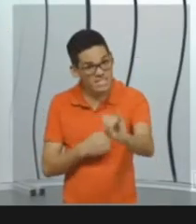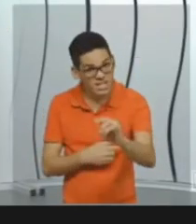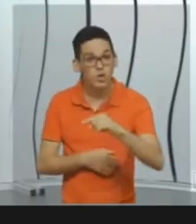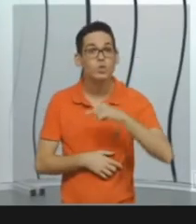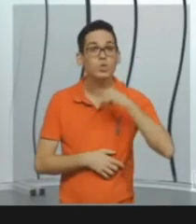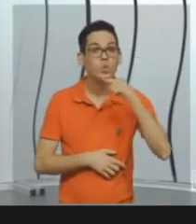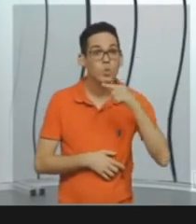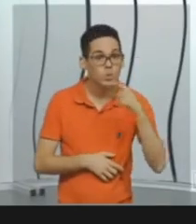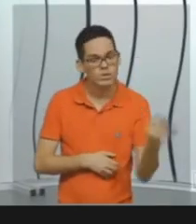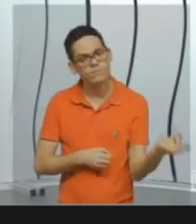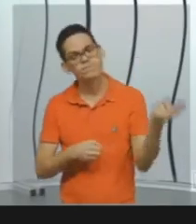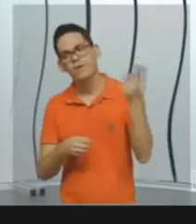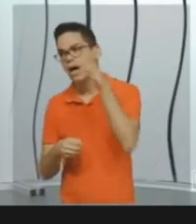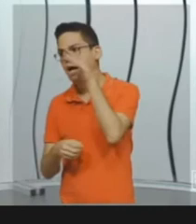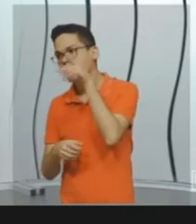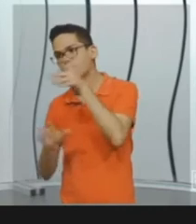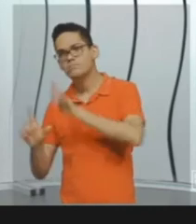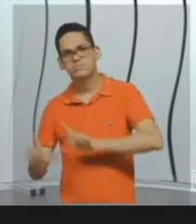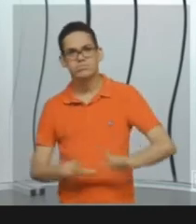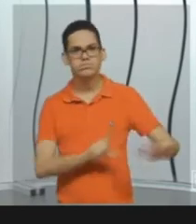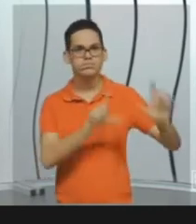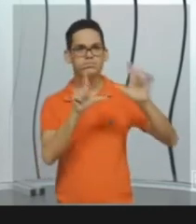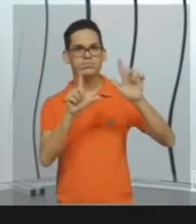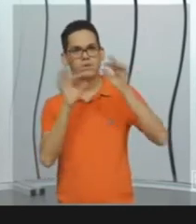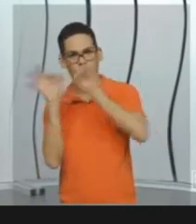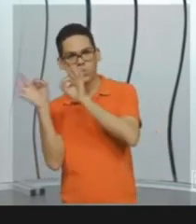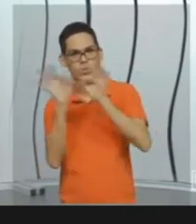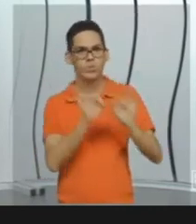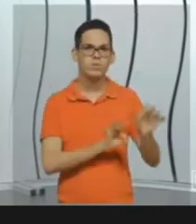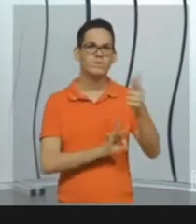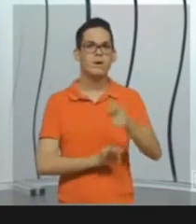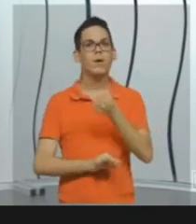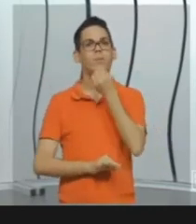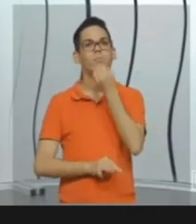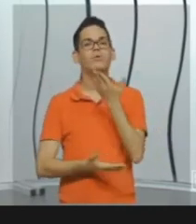É um assunto que precisa de ter bastante atenção. No mais, bons estudos!